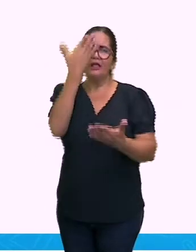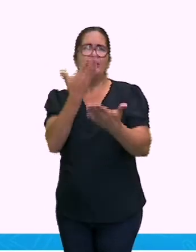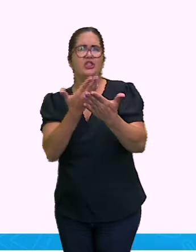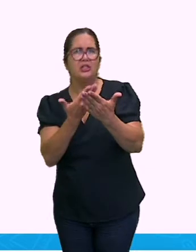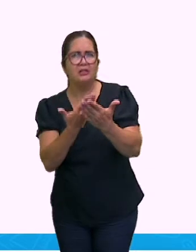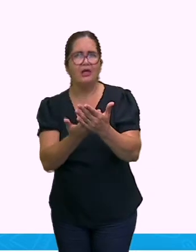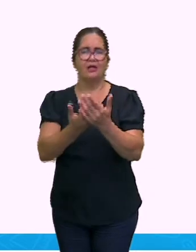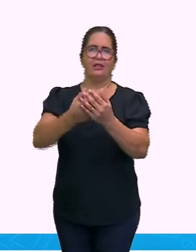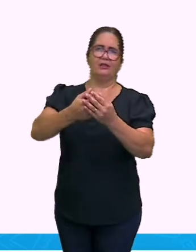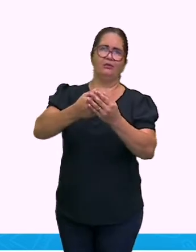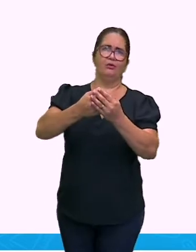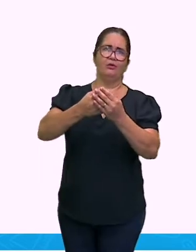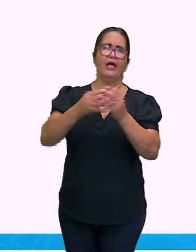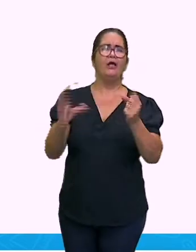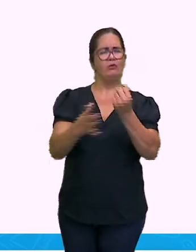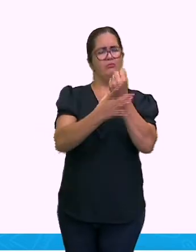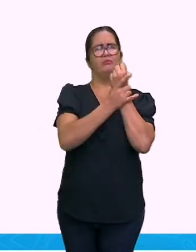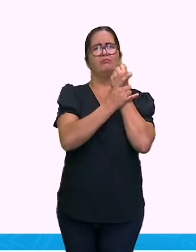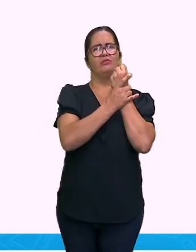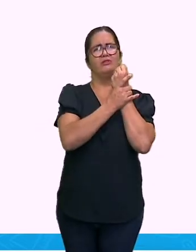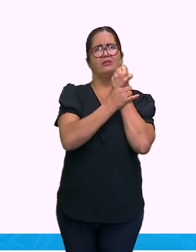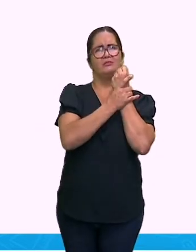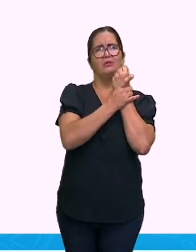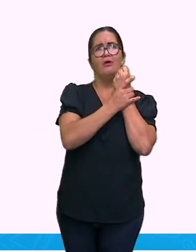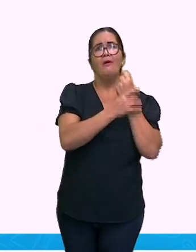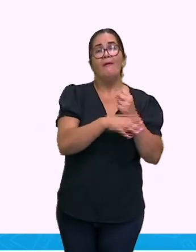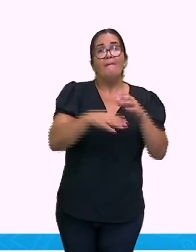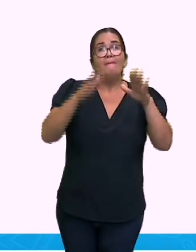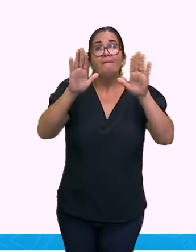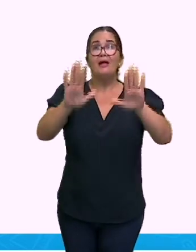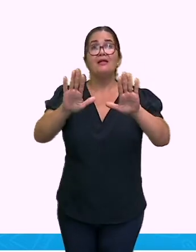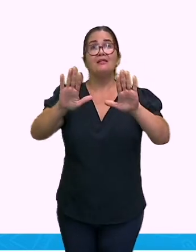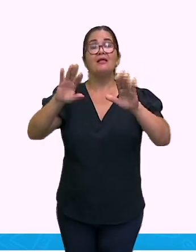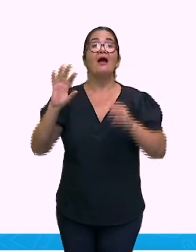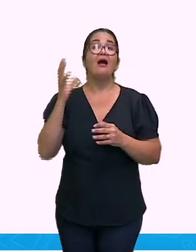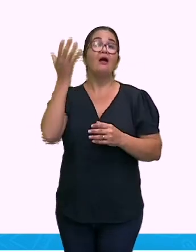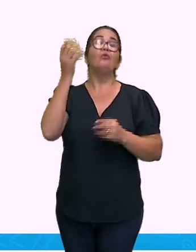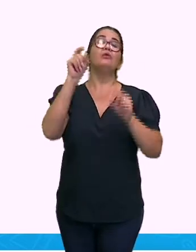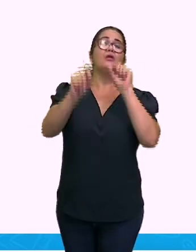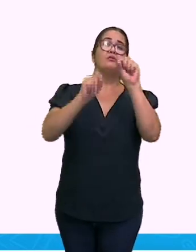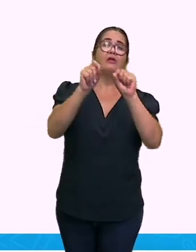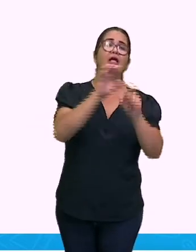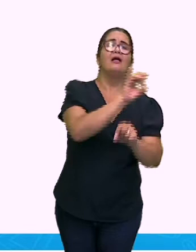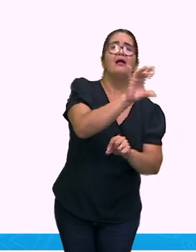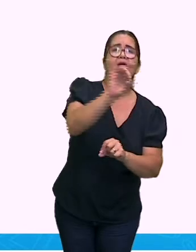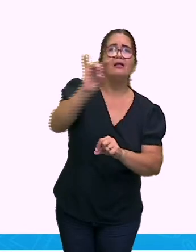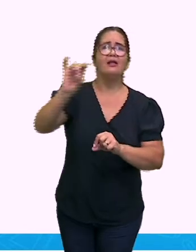várias ramificações de pensamento. Aqui nós comprovamos isso.